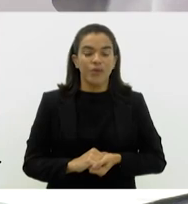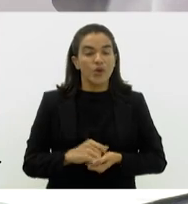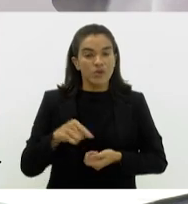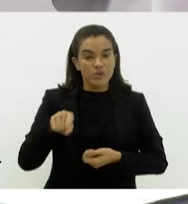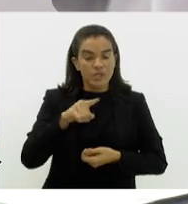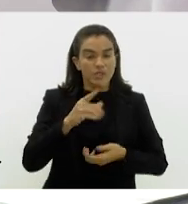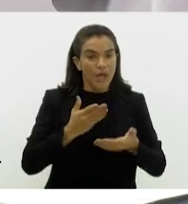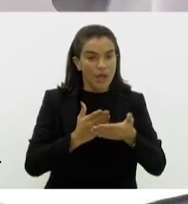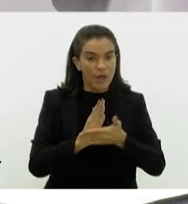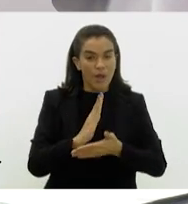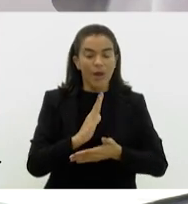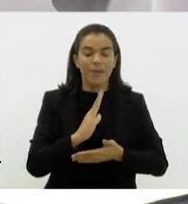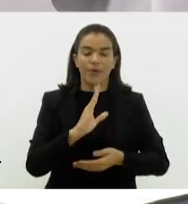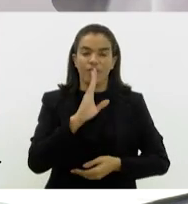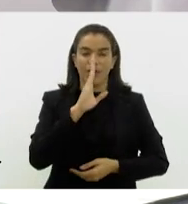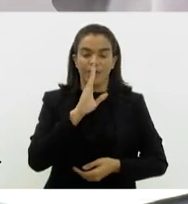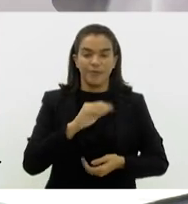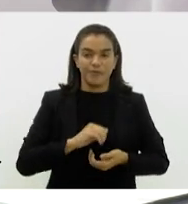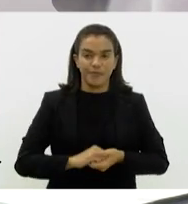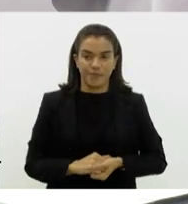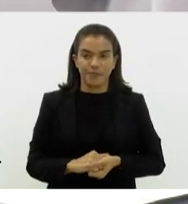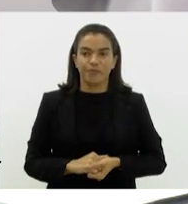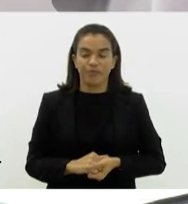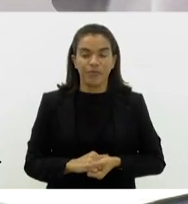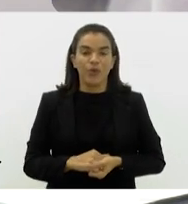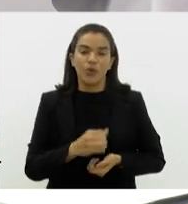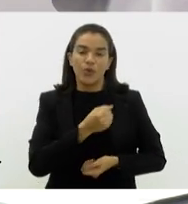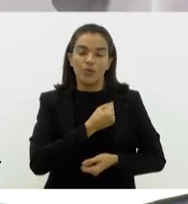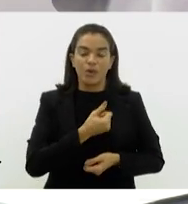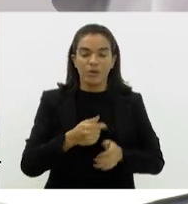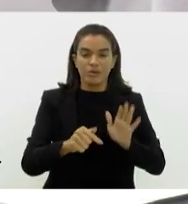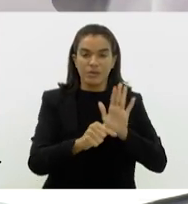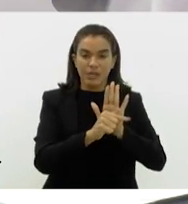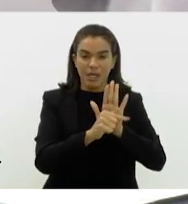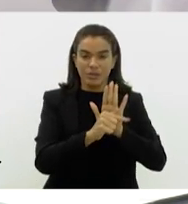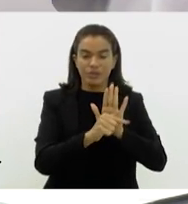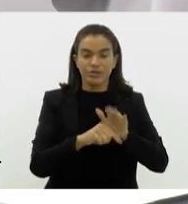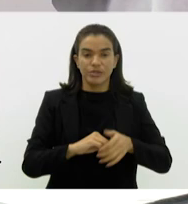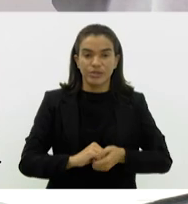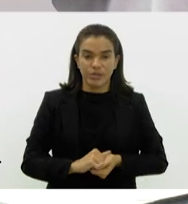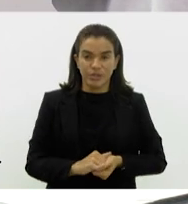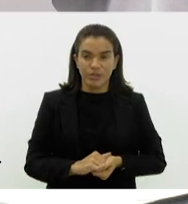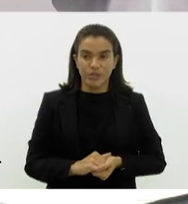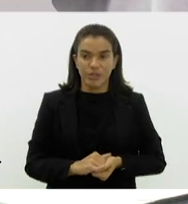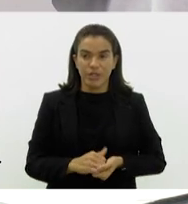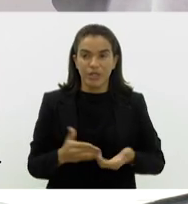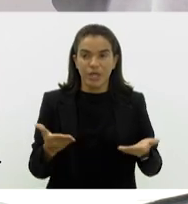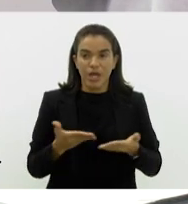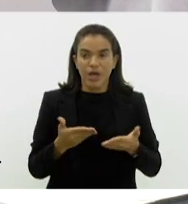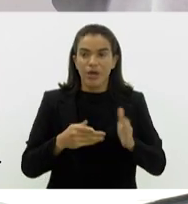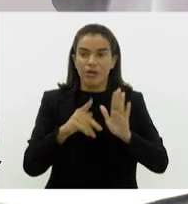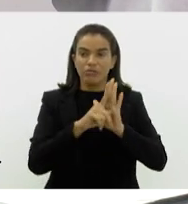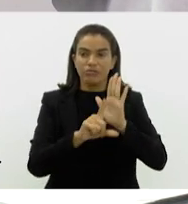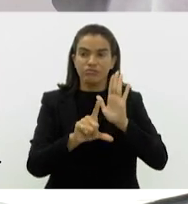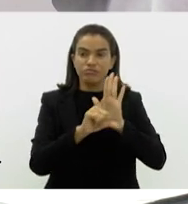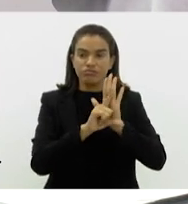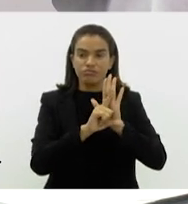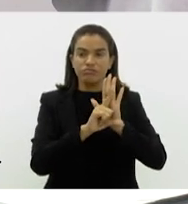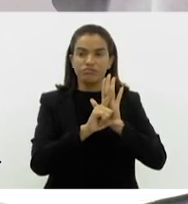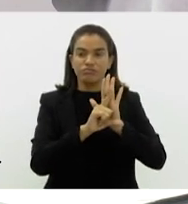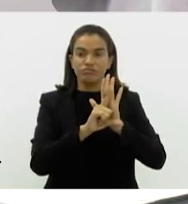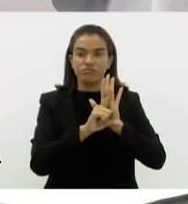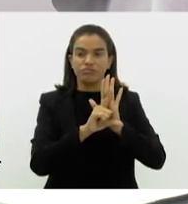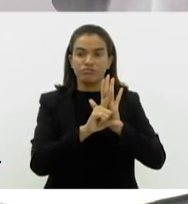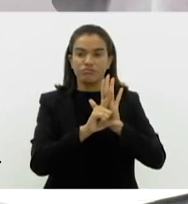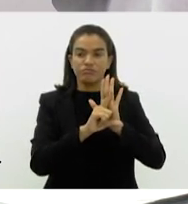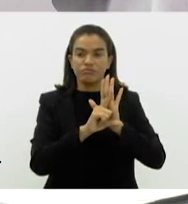que aprovam, permaneçam como estão, aprovado. Item 7 da pauta é trazendo os projetos